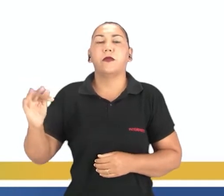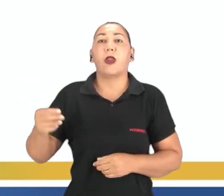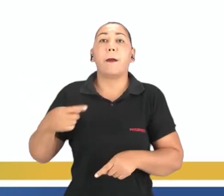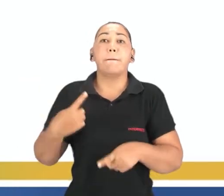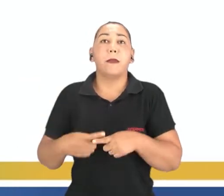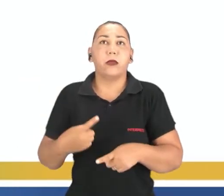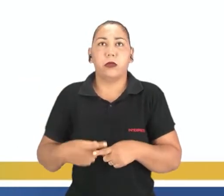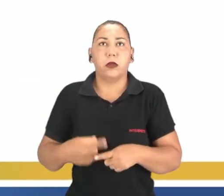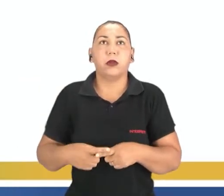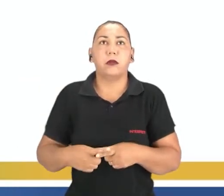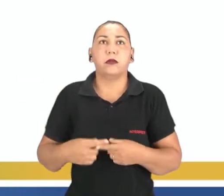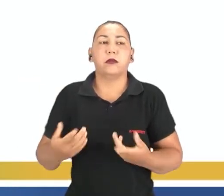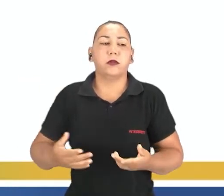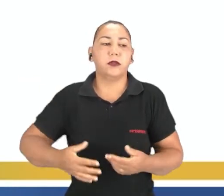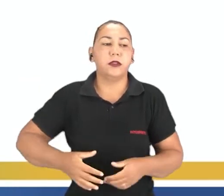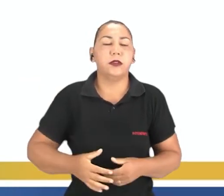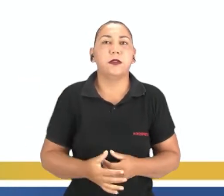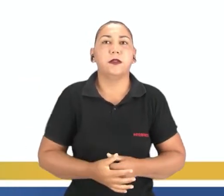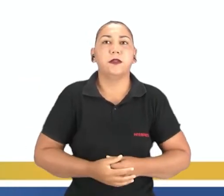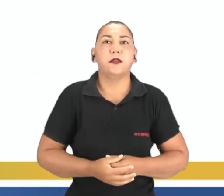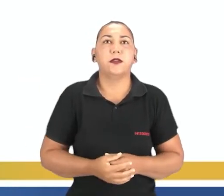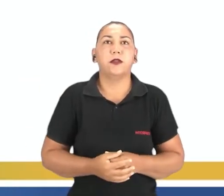Due to, devido a.